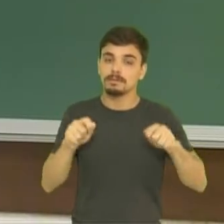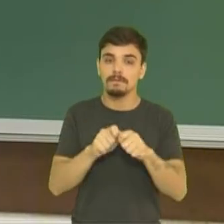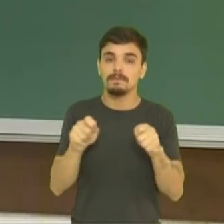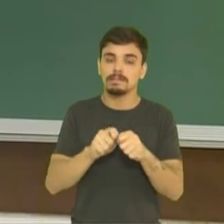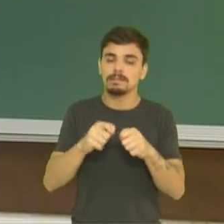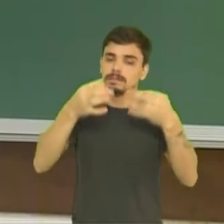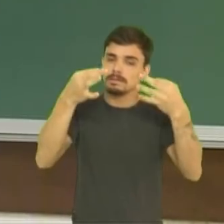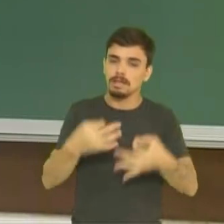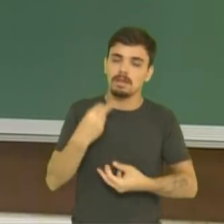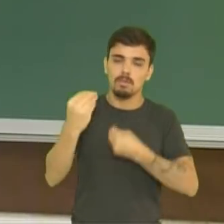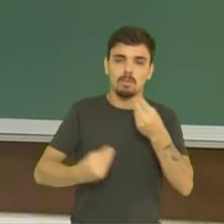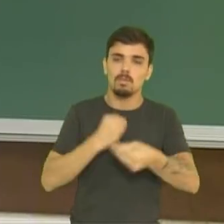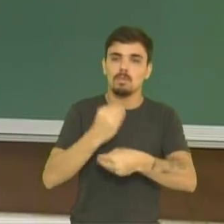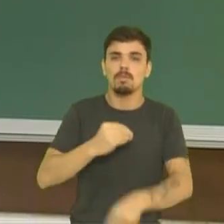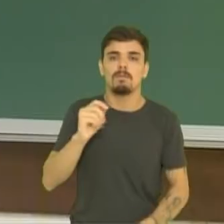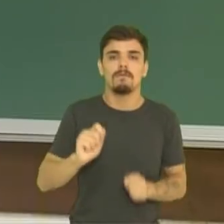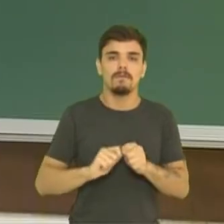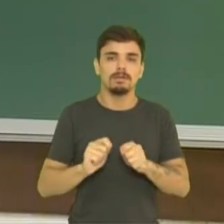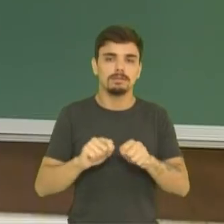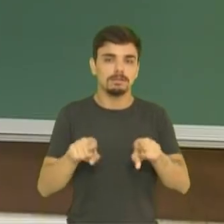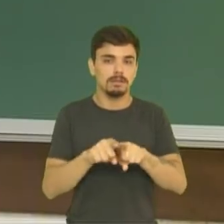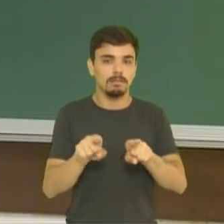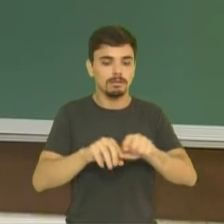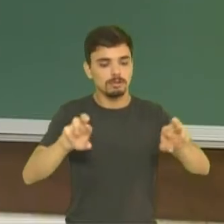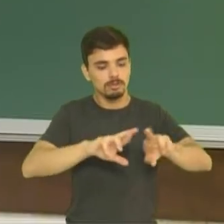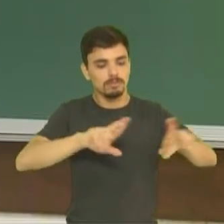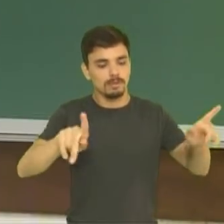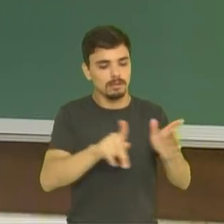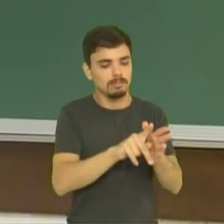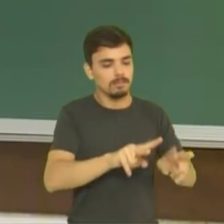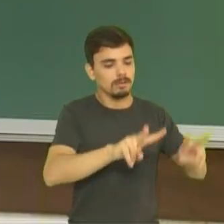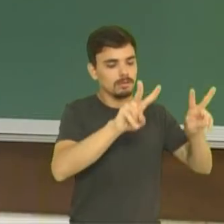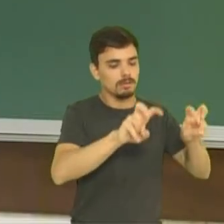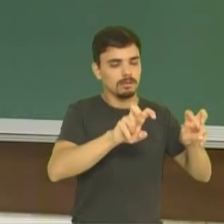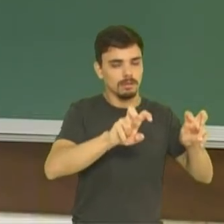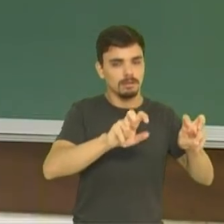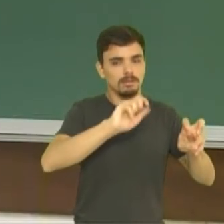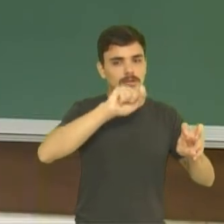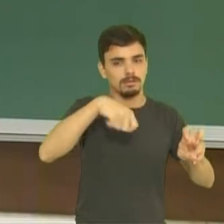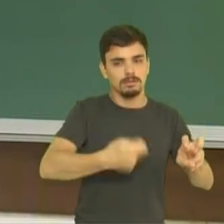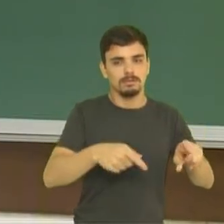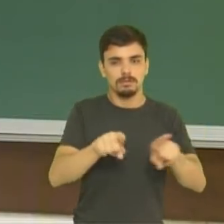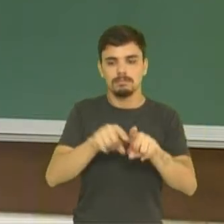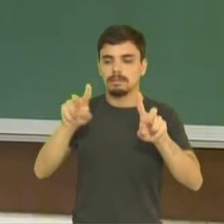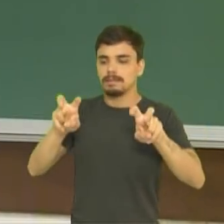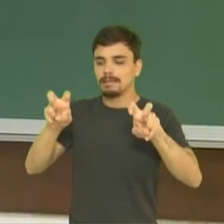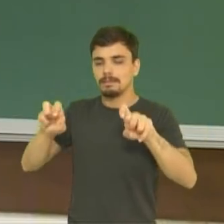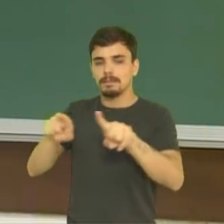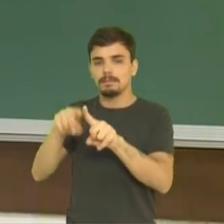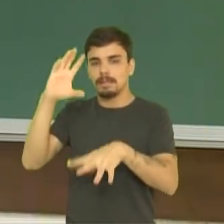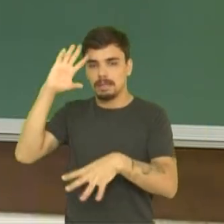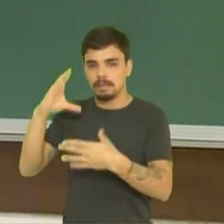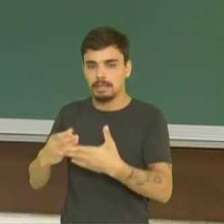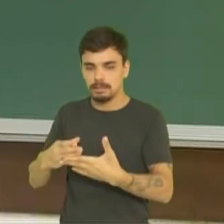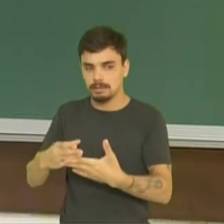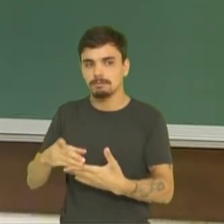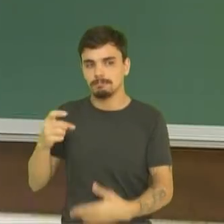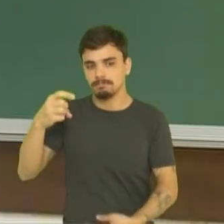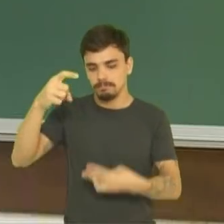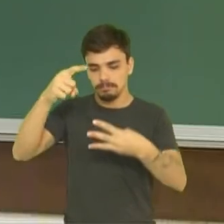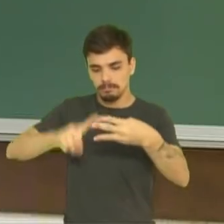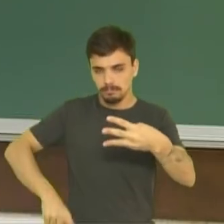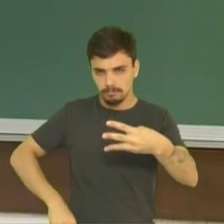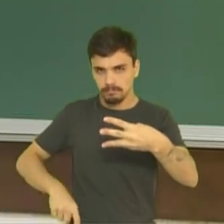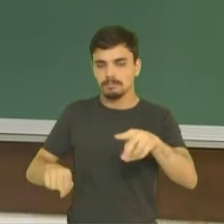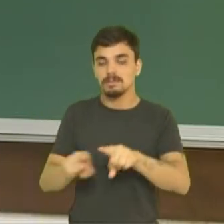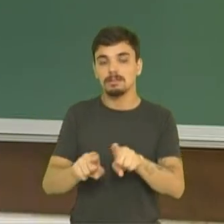bem certinho, né? Diferenciamos assunto, tema e tese. Tá? Então, muito importante saber